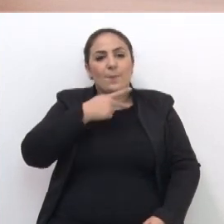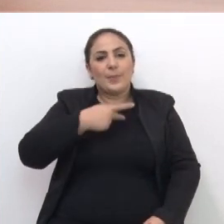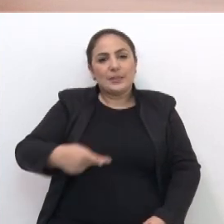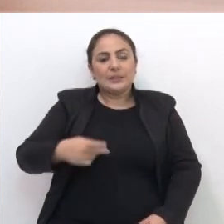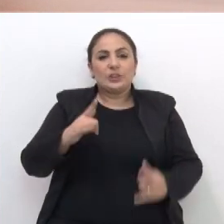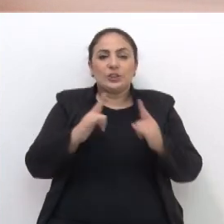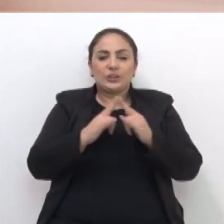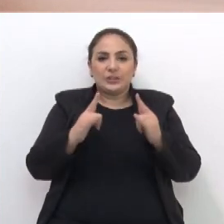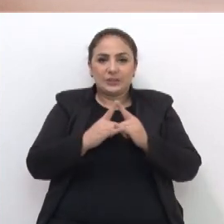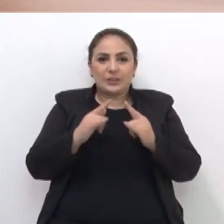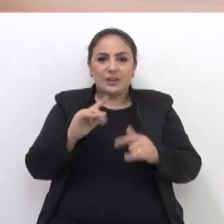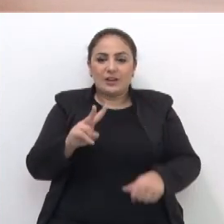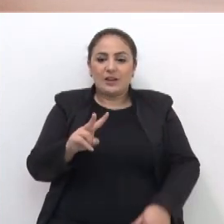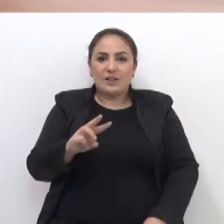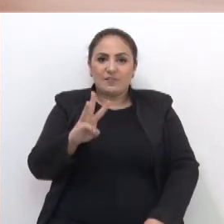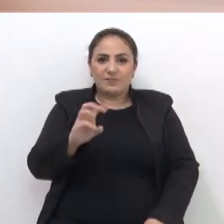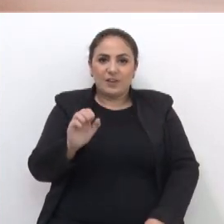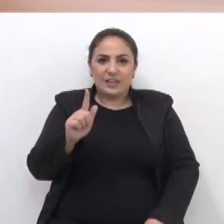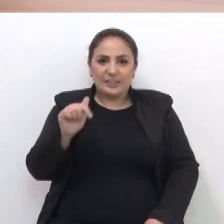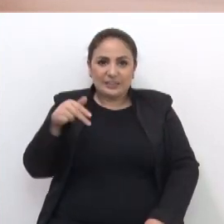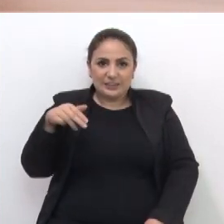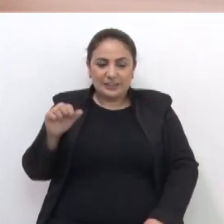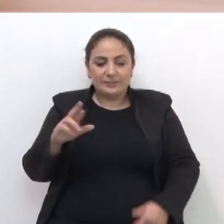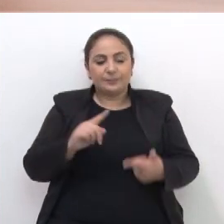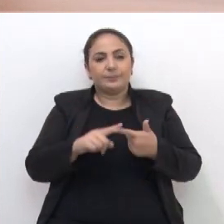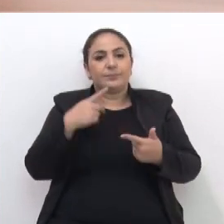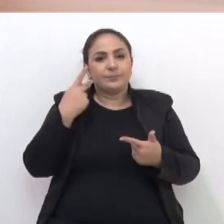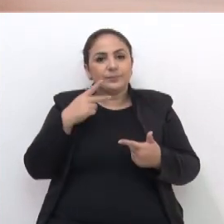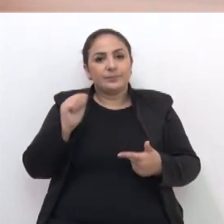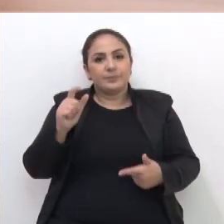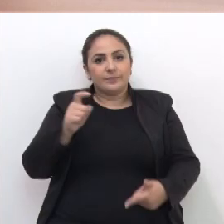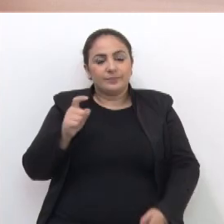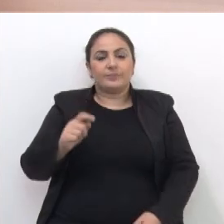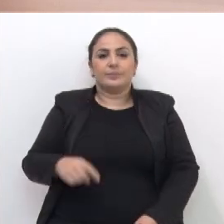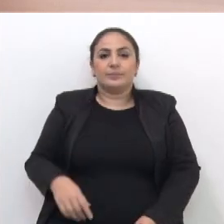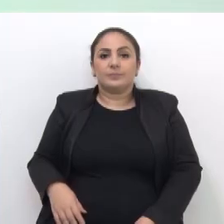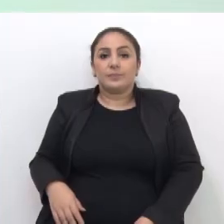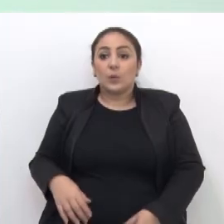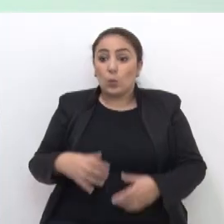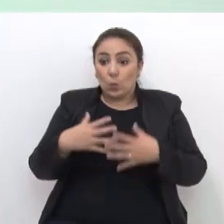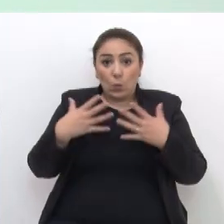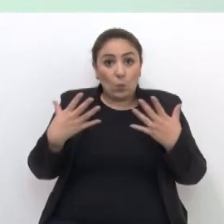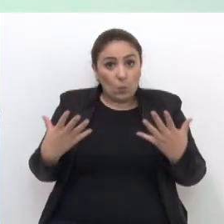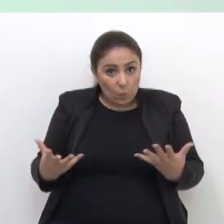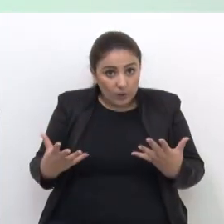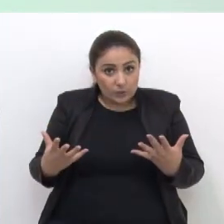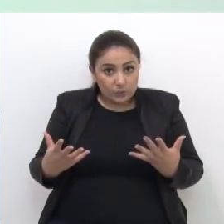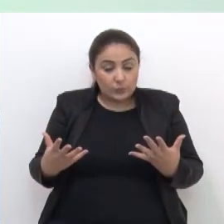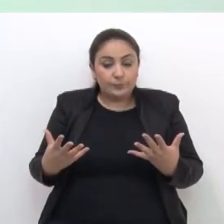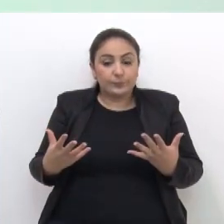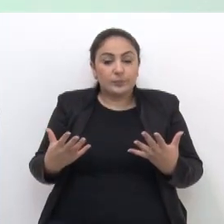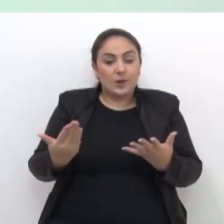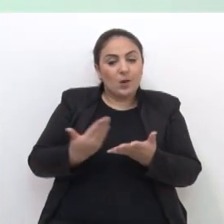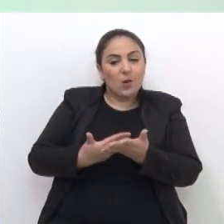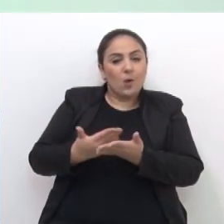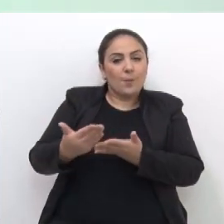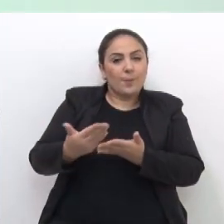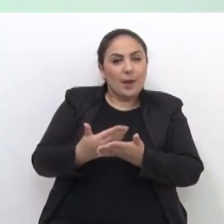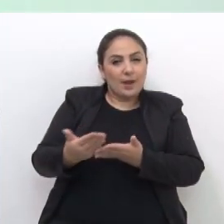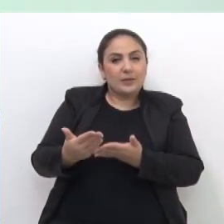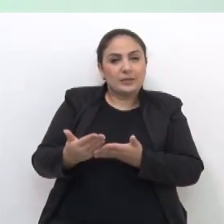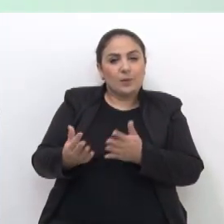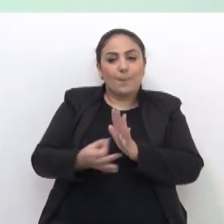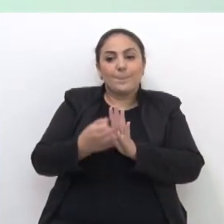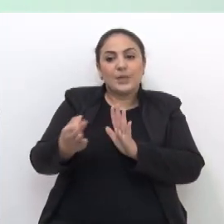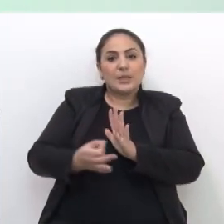são o presidente da entidade, Wagner Pacheco, e o vereador Alex Necker. Quando a banda vai levar a